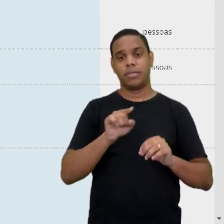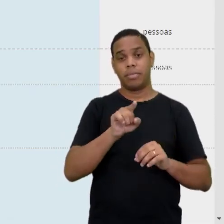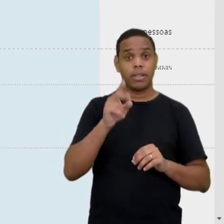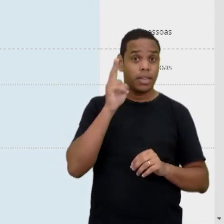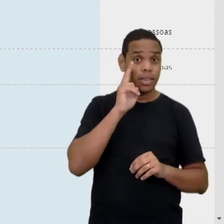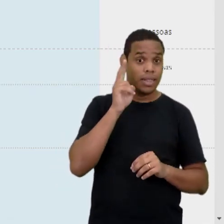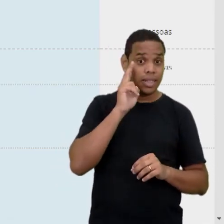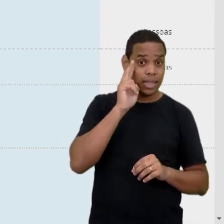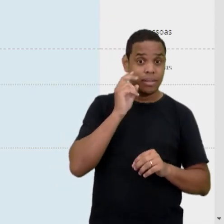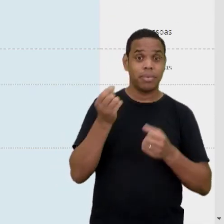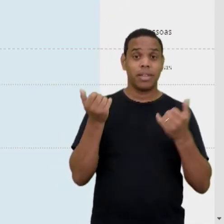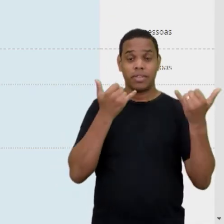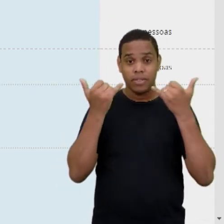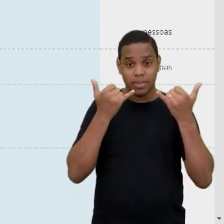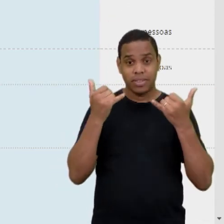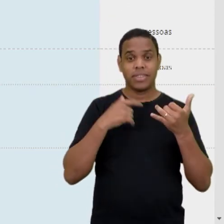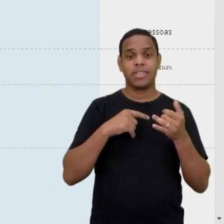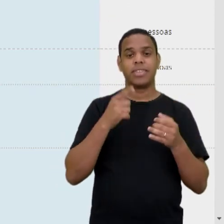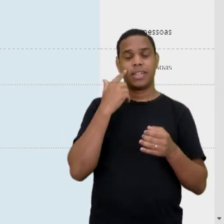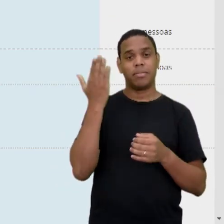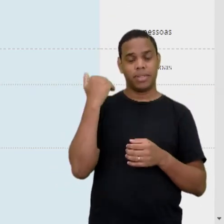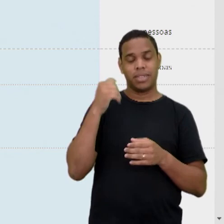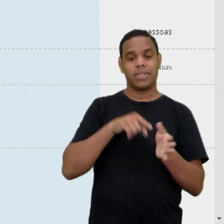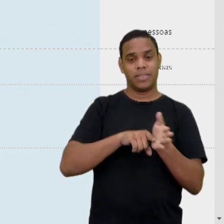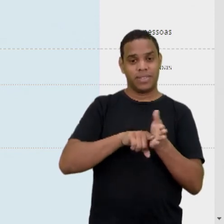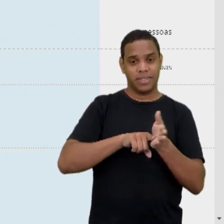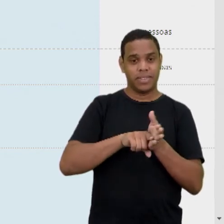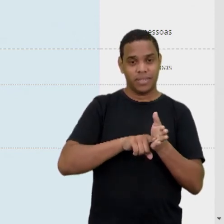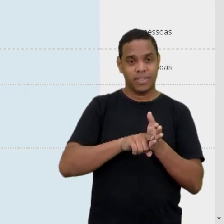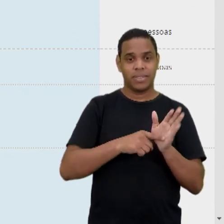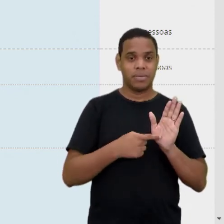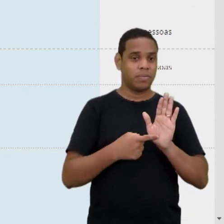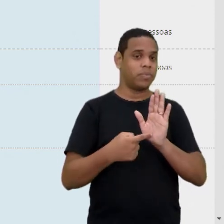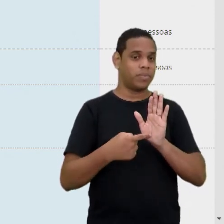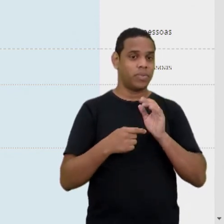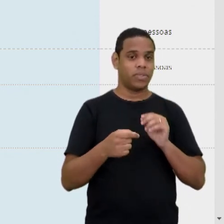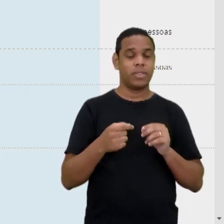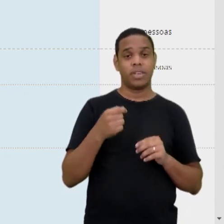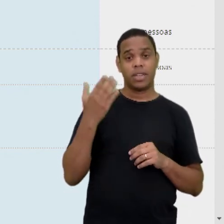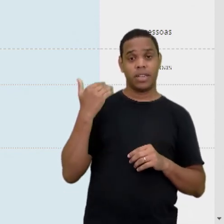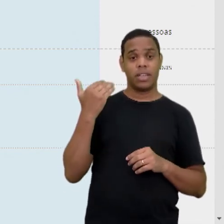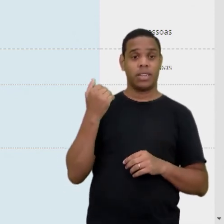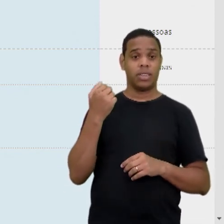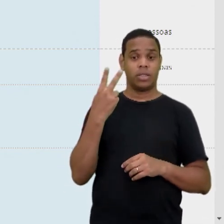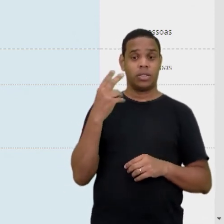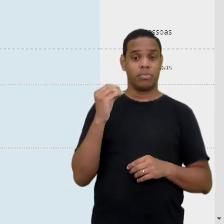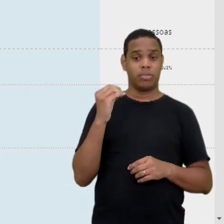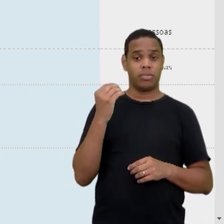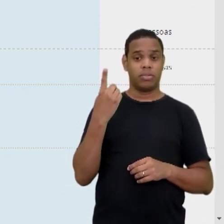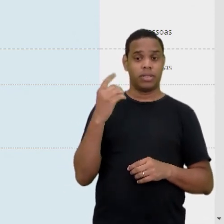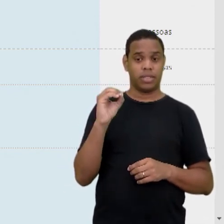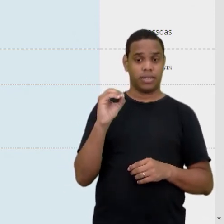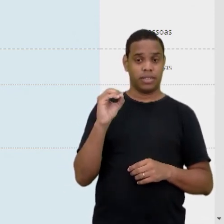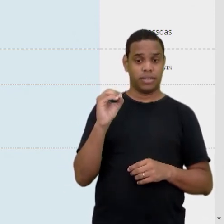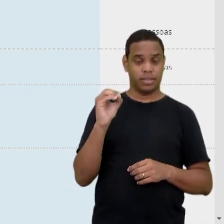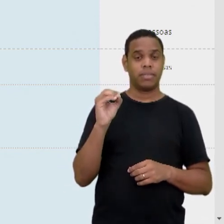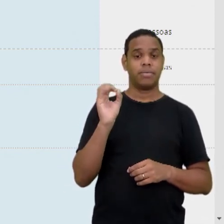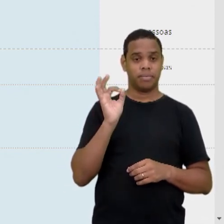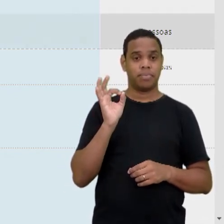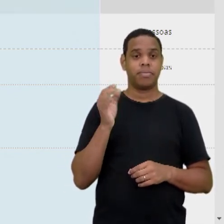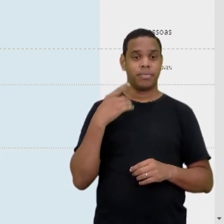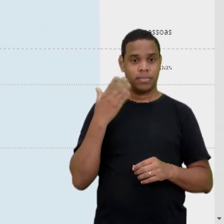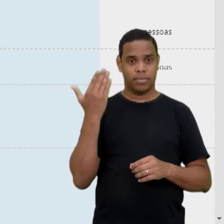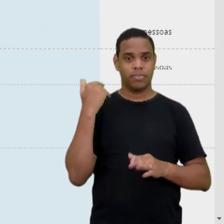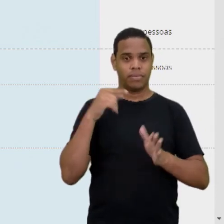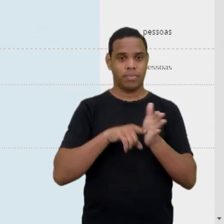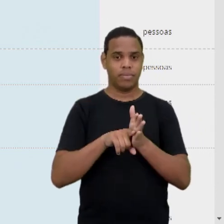que esses dados, né, por ser do último censo, tá aqui mostrando, ó, ele é de 2010, tá certo? Então é um censo